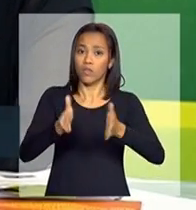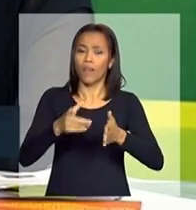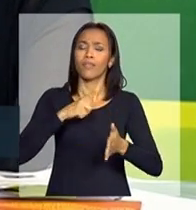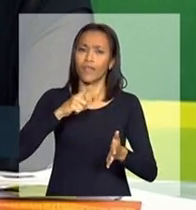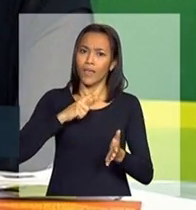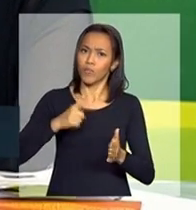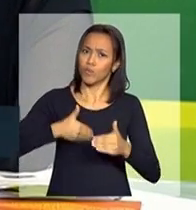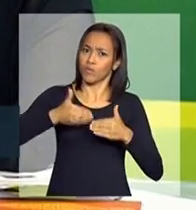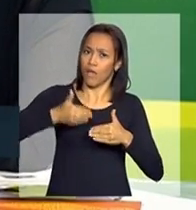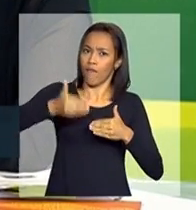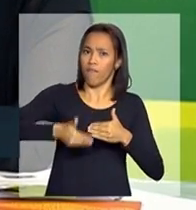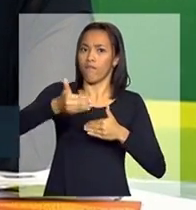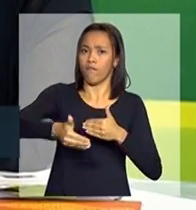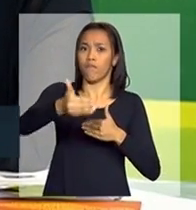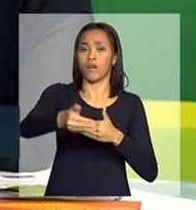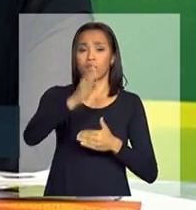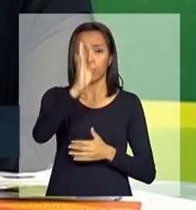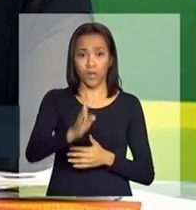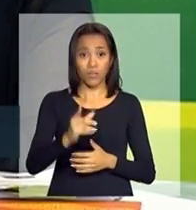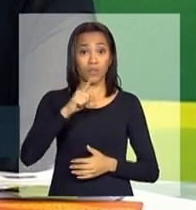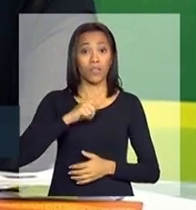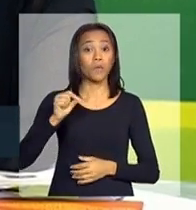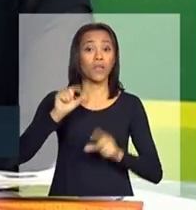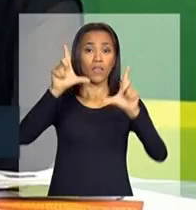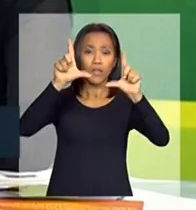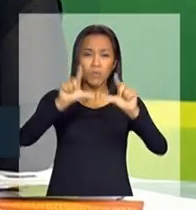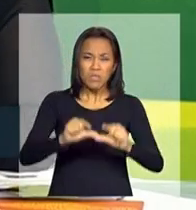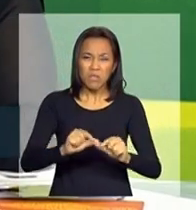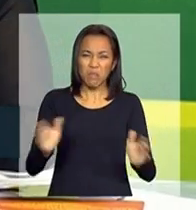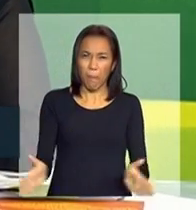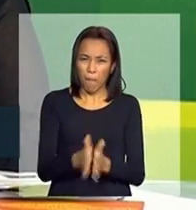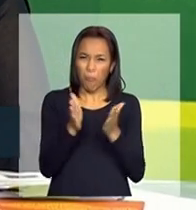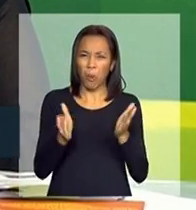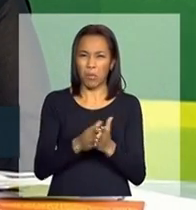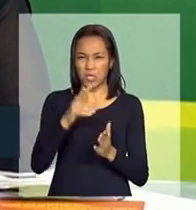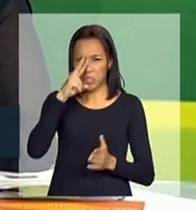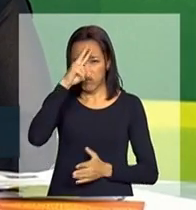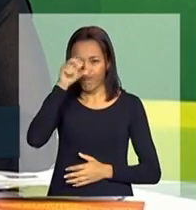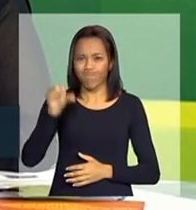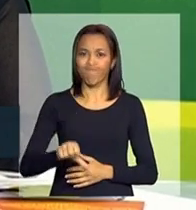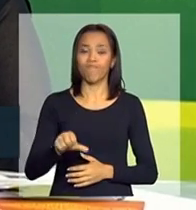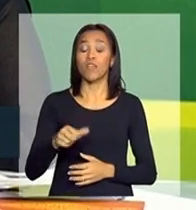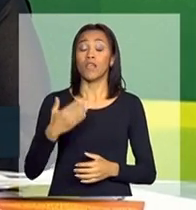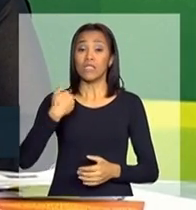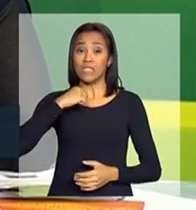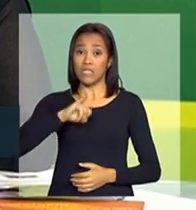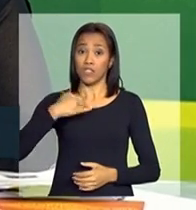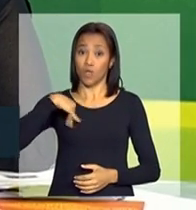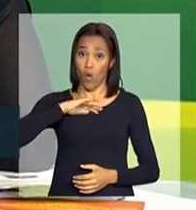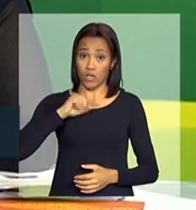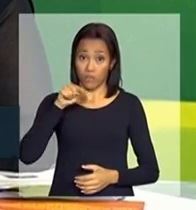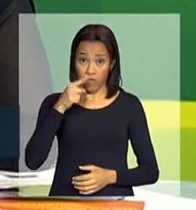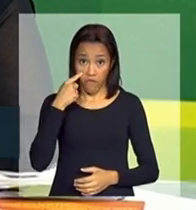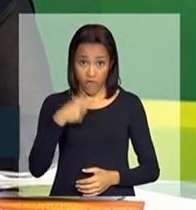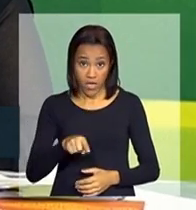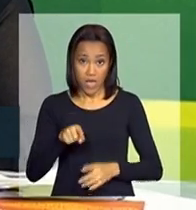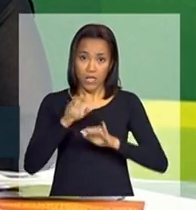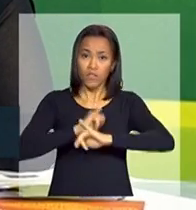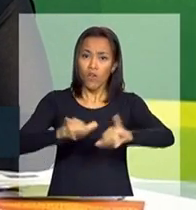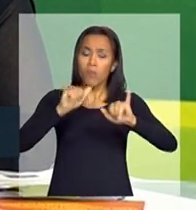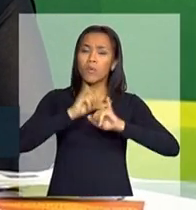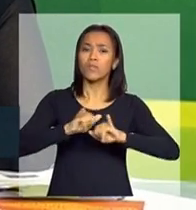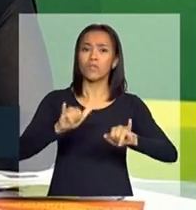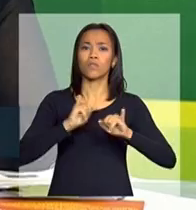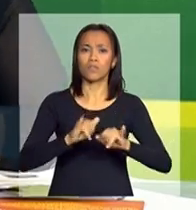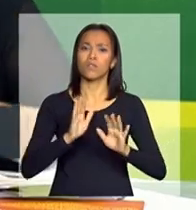avanços que o Brasil tem com relação à redução da extrema pobreza e se a gente for considerar nesses dados os movimentos que